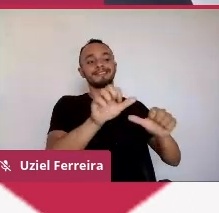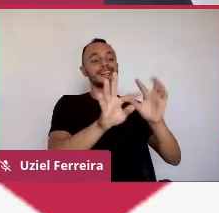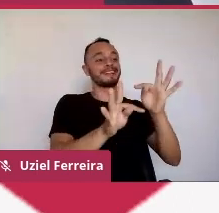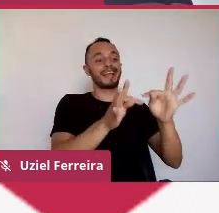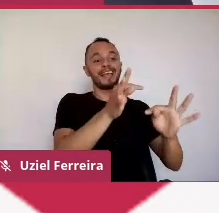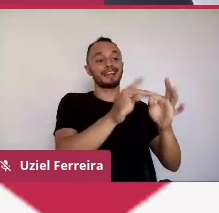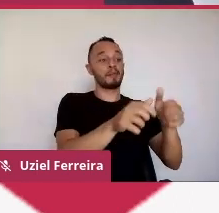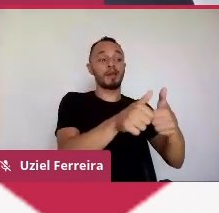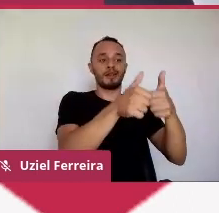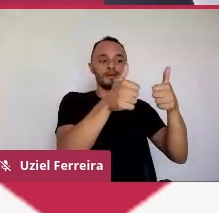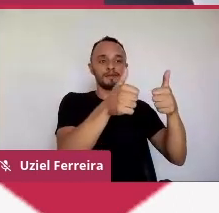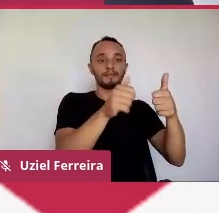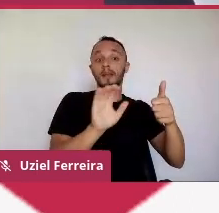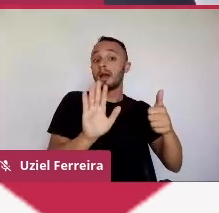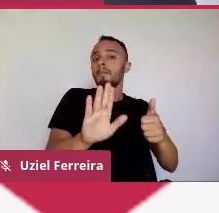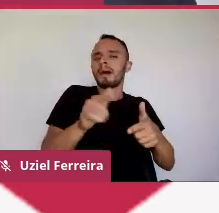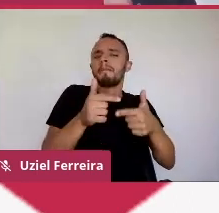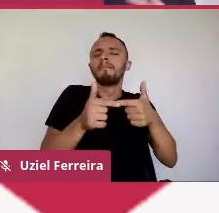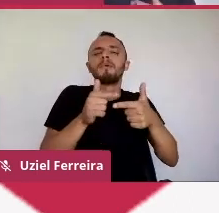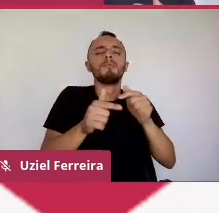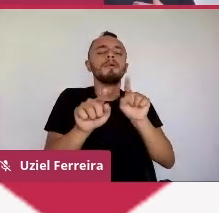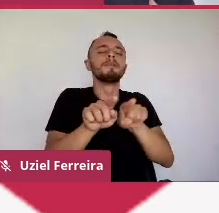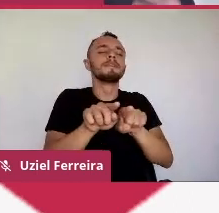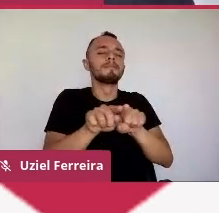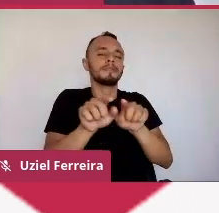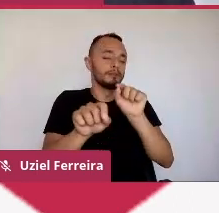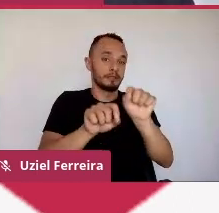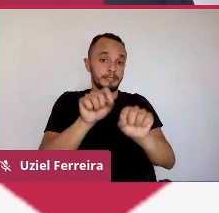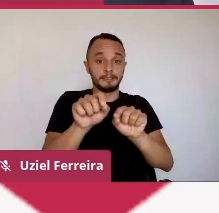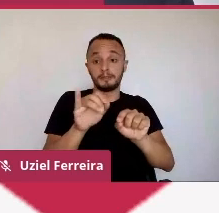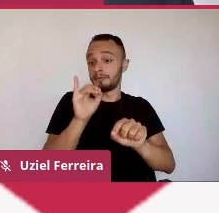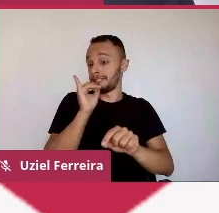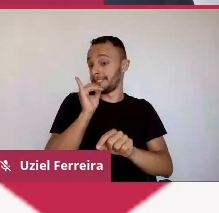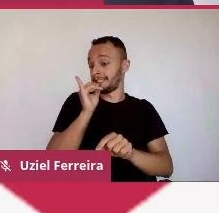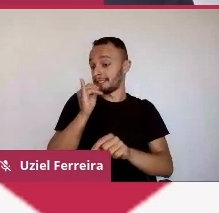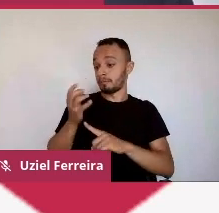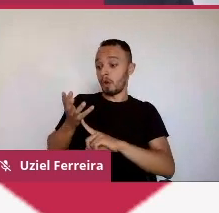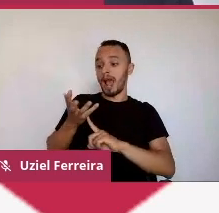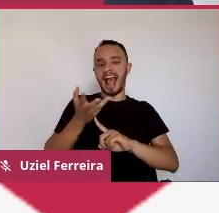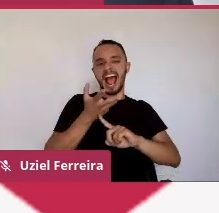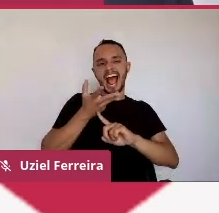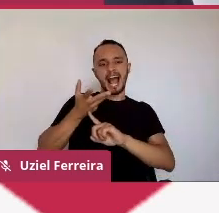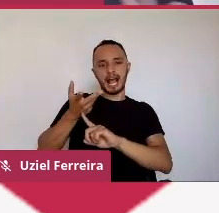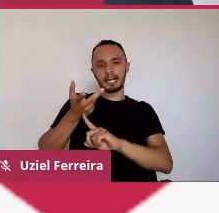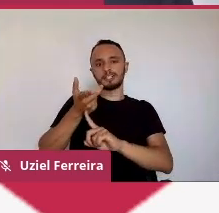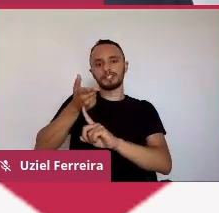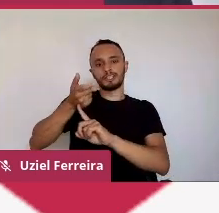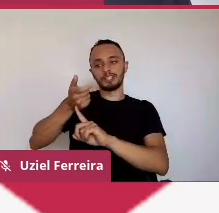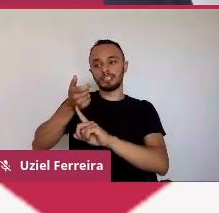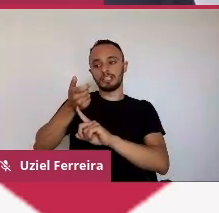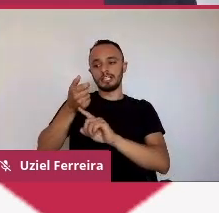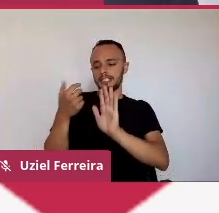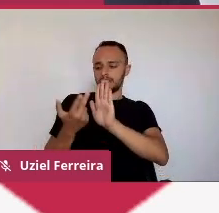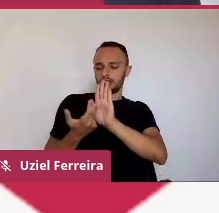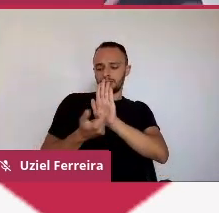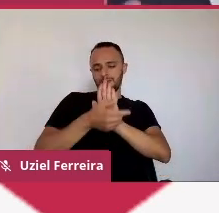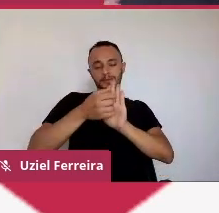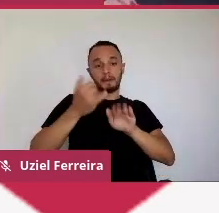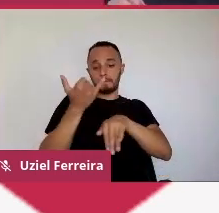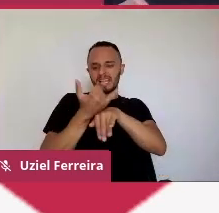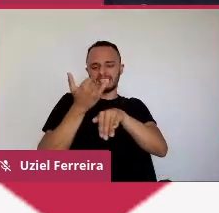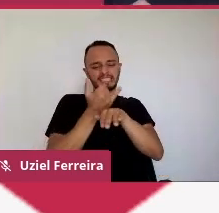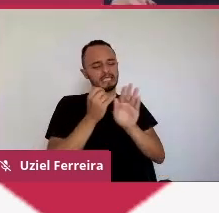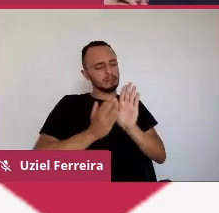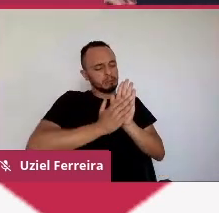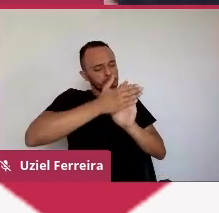relação com um gênero artístico extremamente rico e farto. E